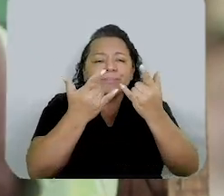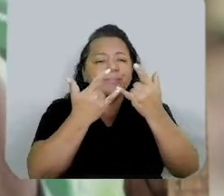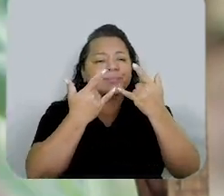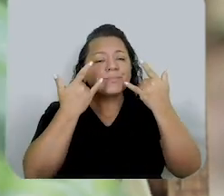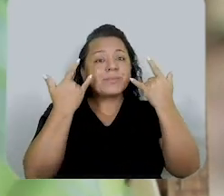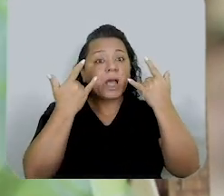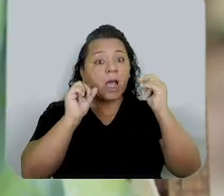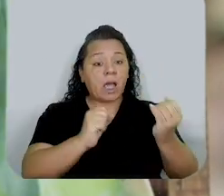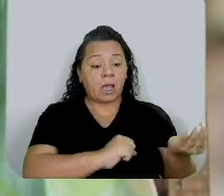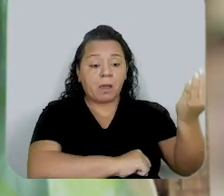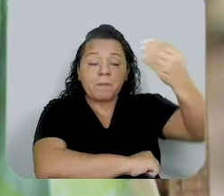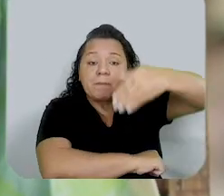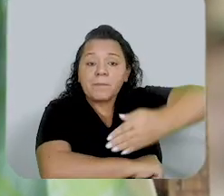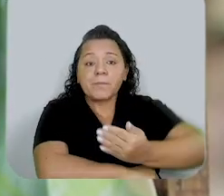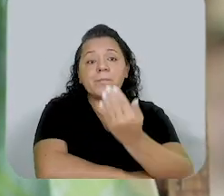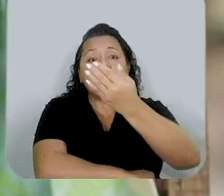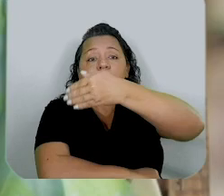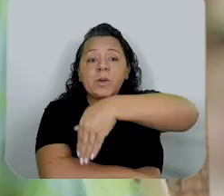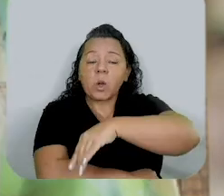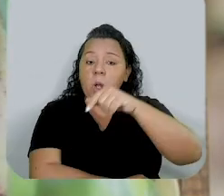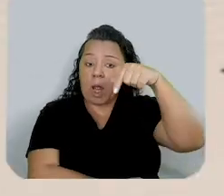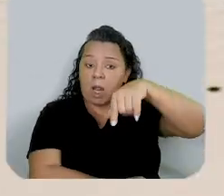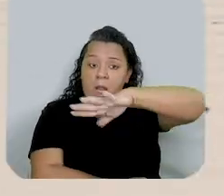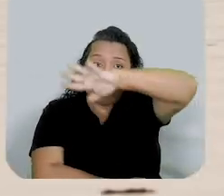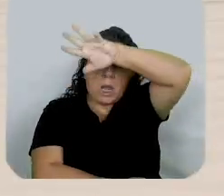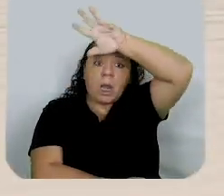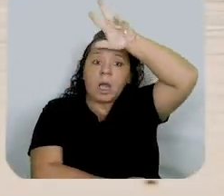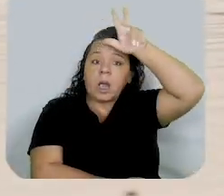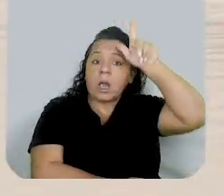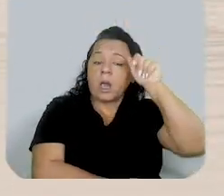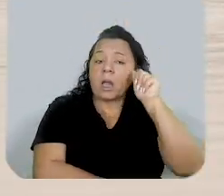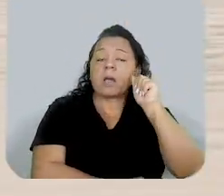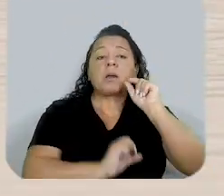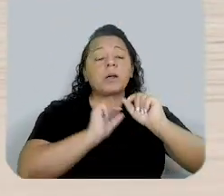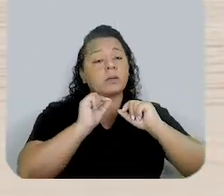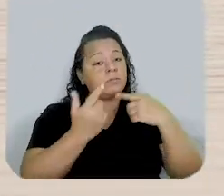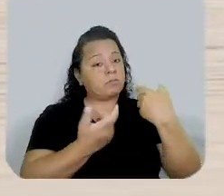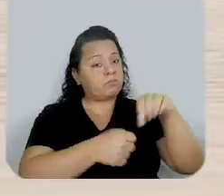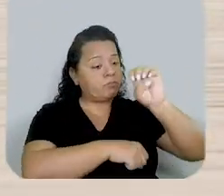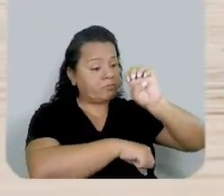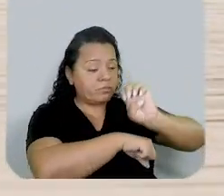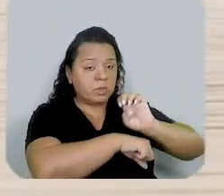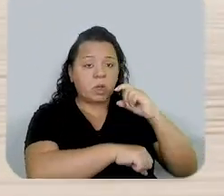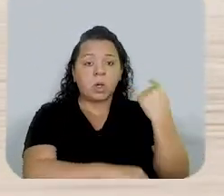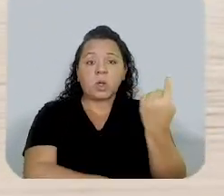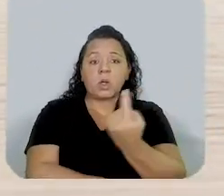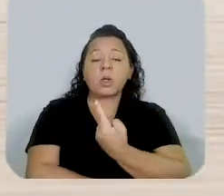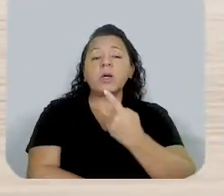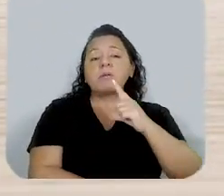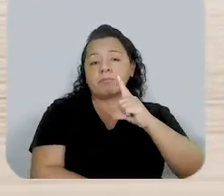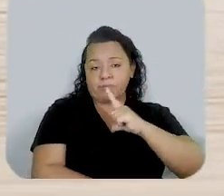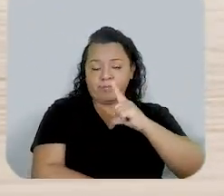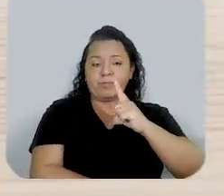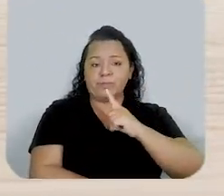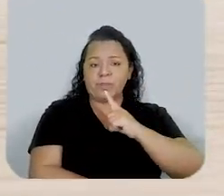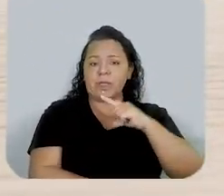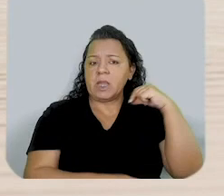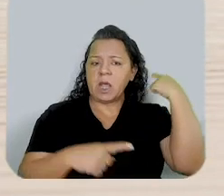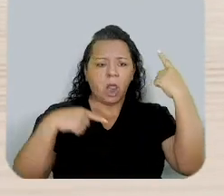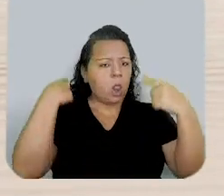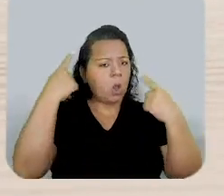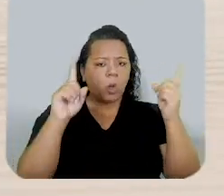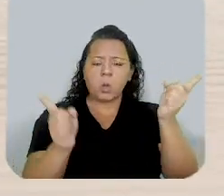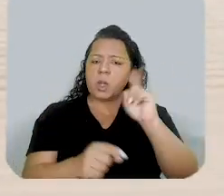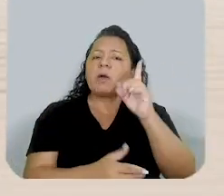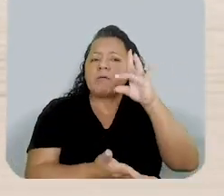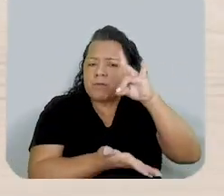espirituais encantados em botos, né? Aqui mesmo no Amazonas, no nosso estado, a gente tem isso aqui. Não é